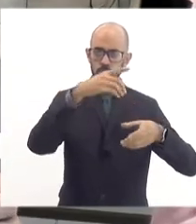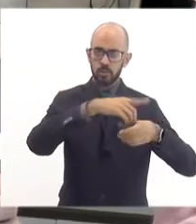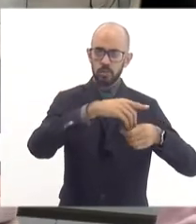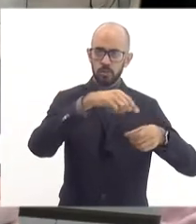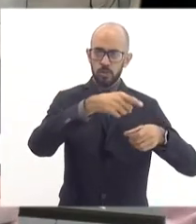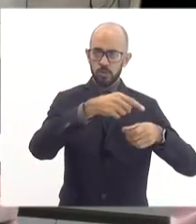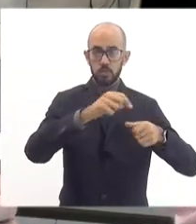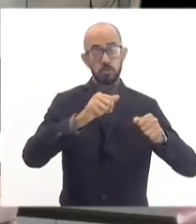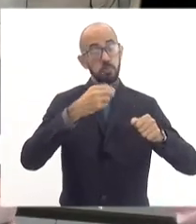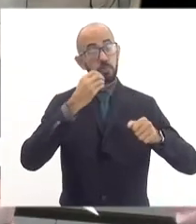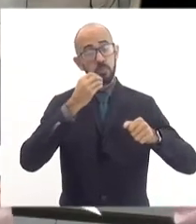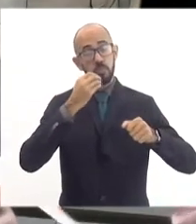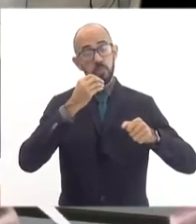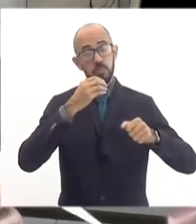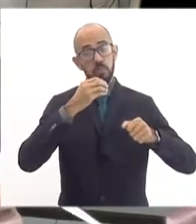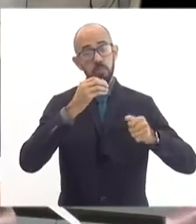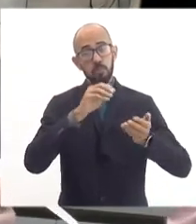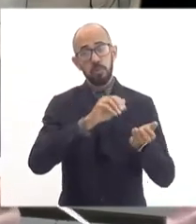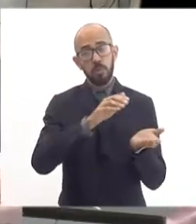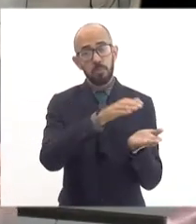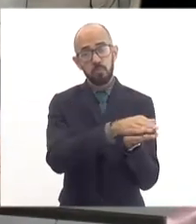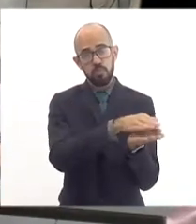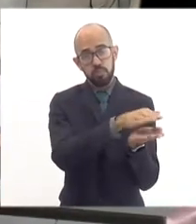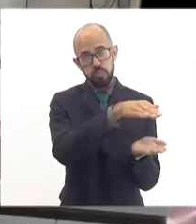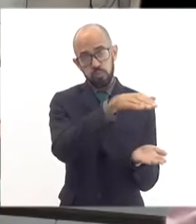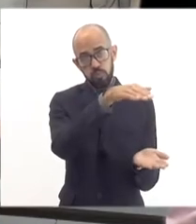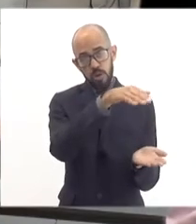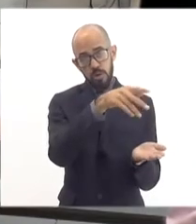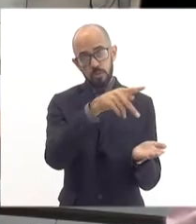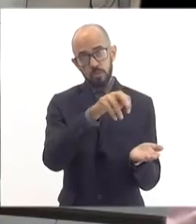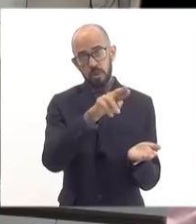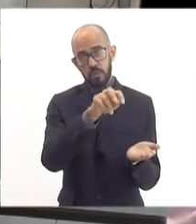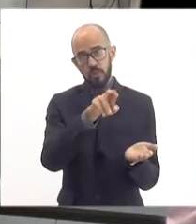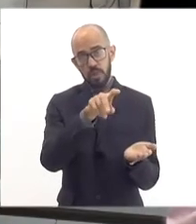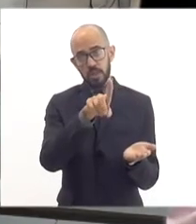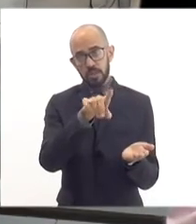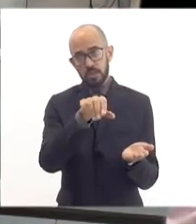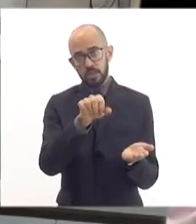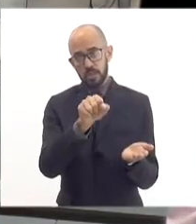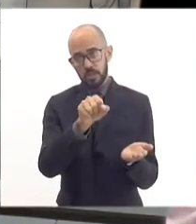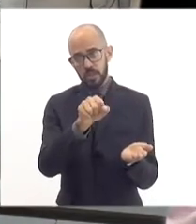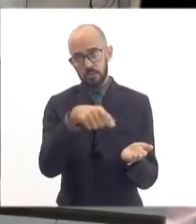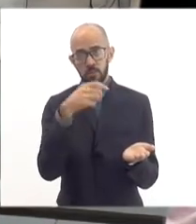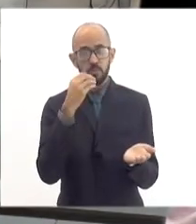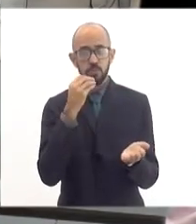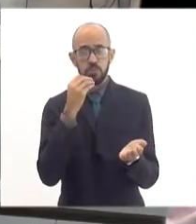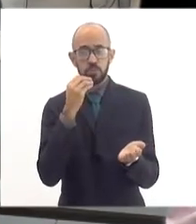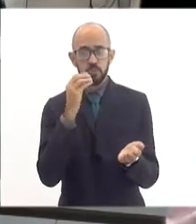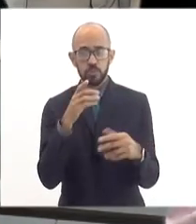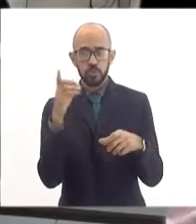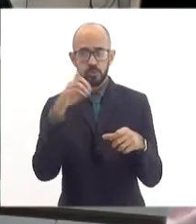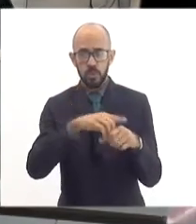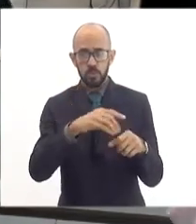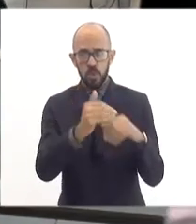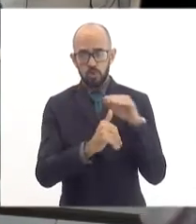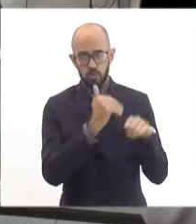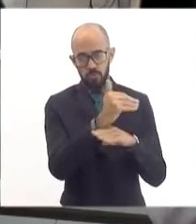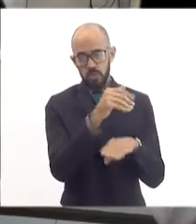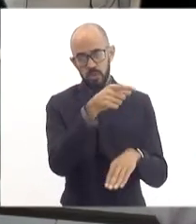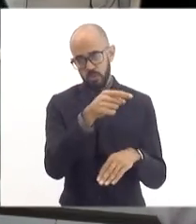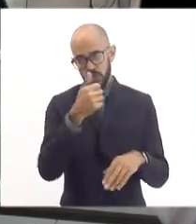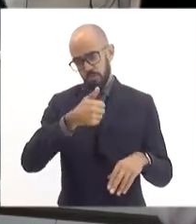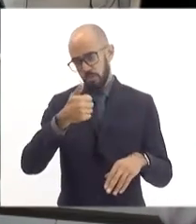Soberano, para incorporar esse colchão que nós falamos aqui. Essa é a